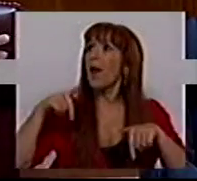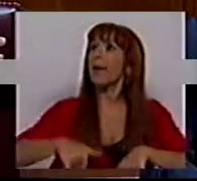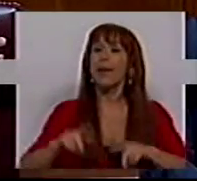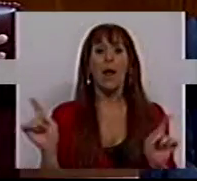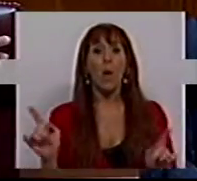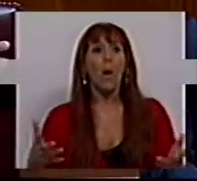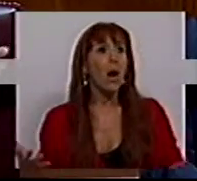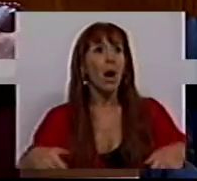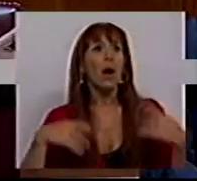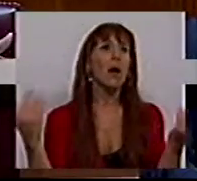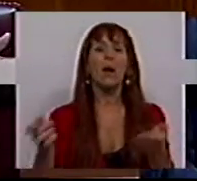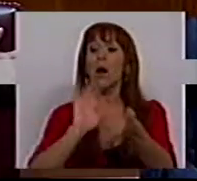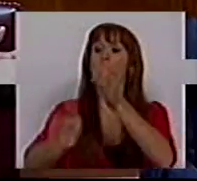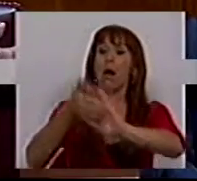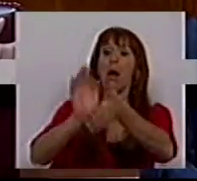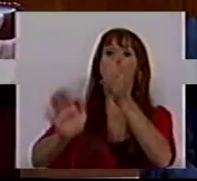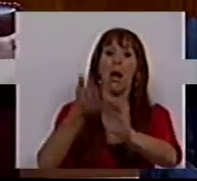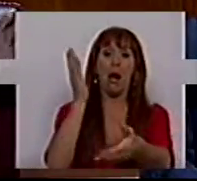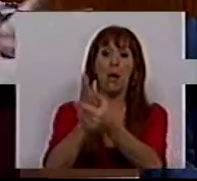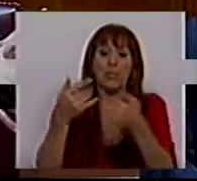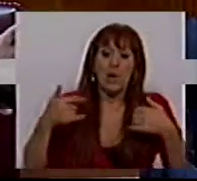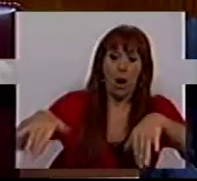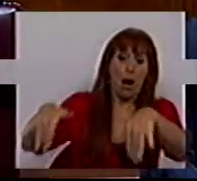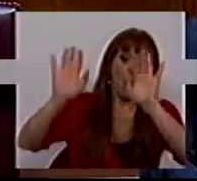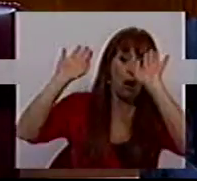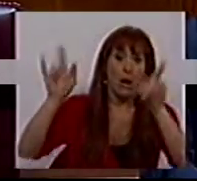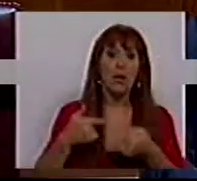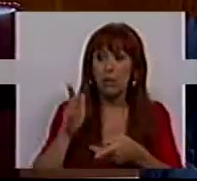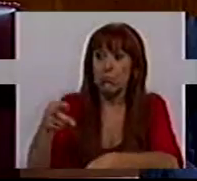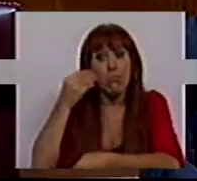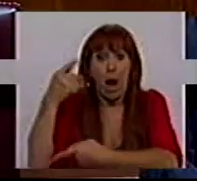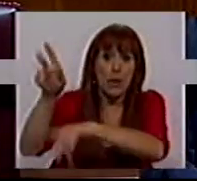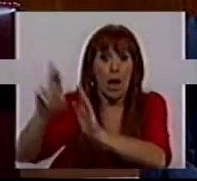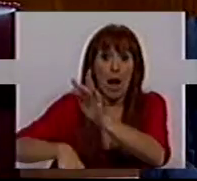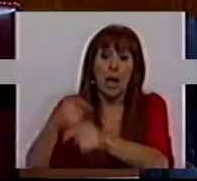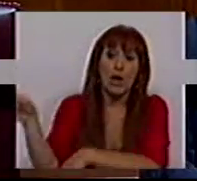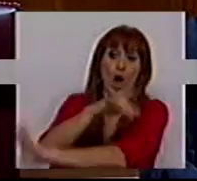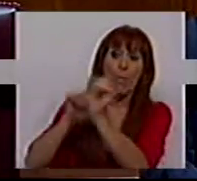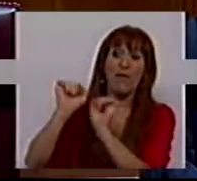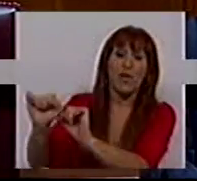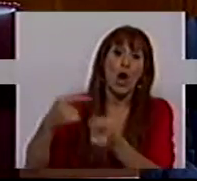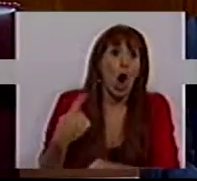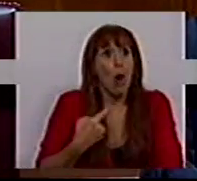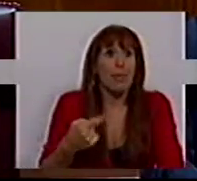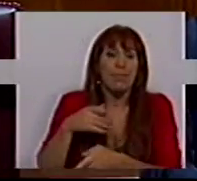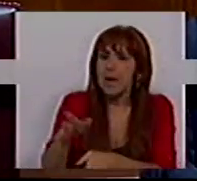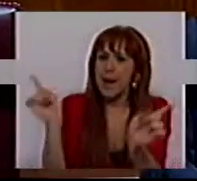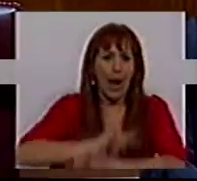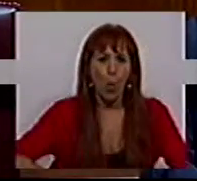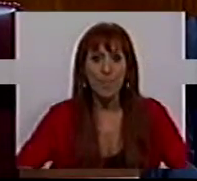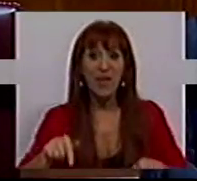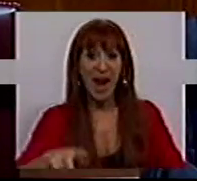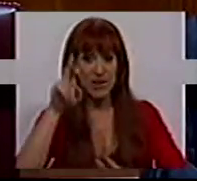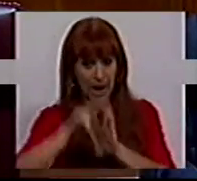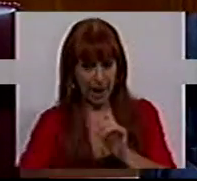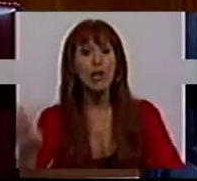aqui a lavar as mãos do processo e a dizer não, foi assim porque essa era a regra europeia e tivemos de a seguir. Não, essa